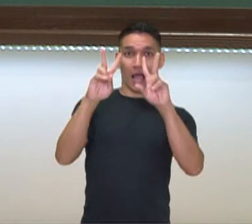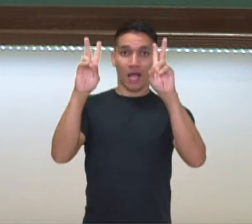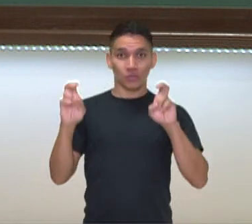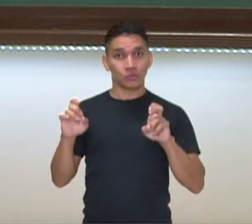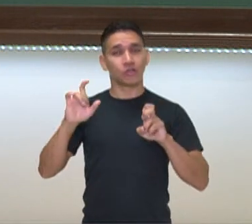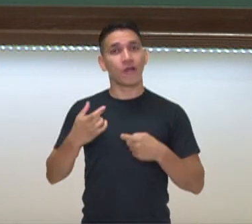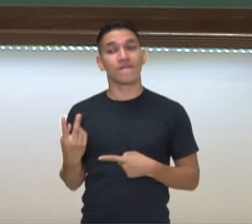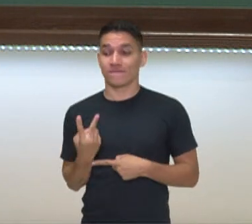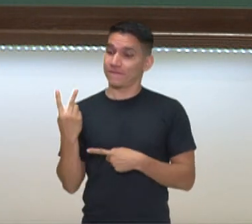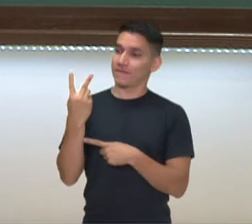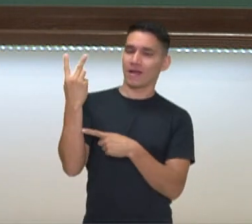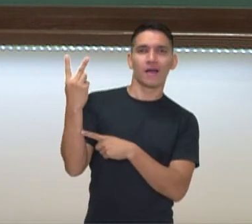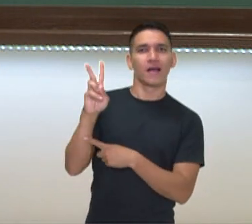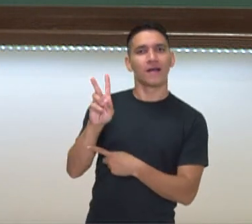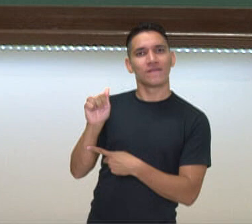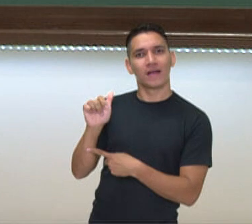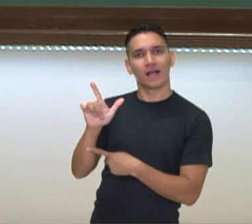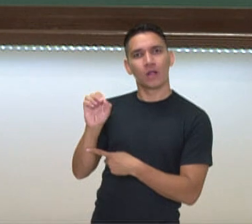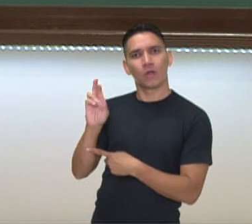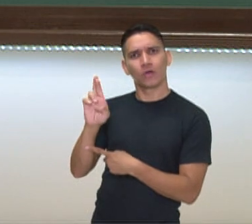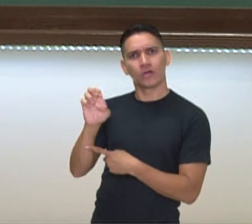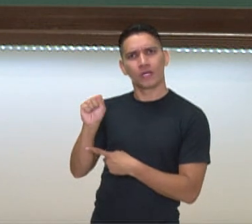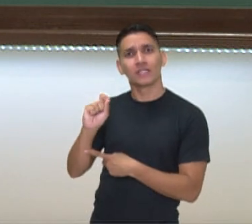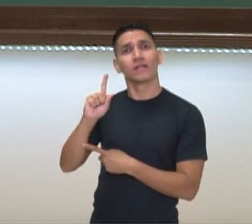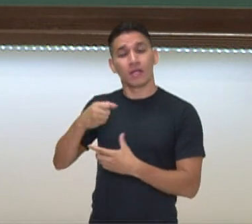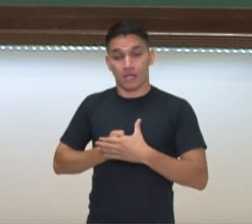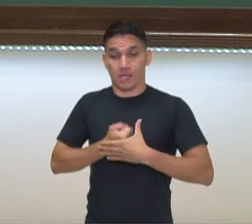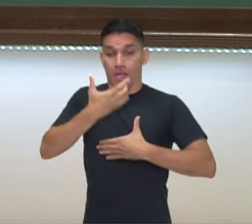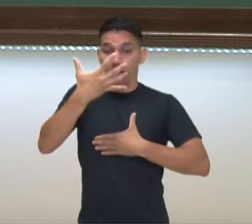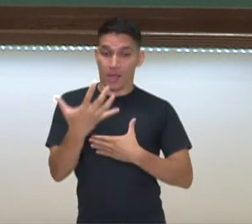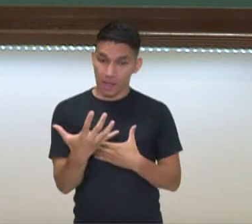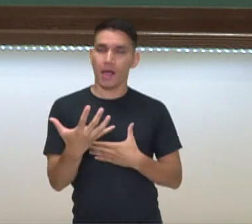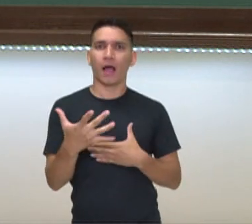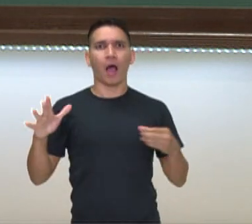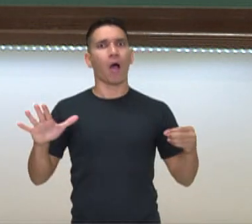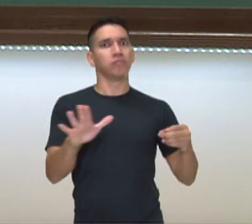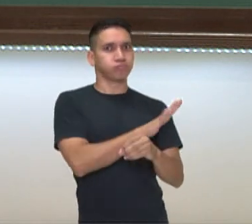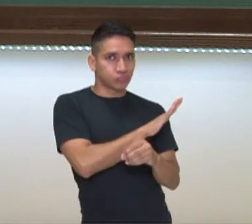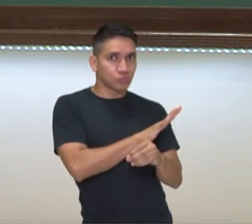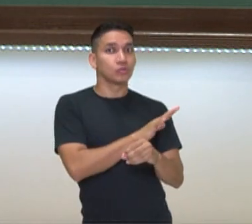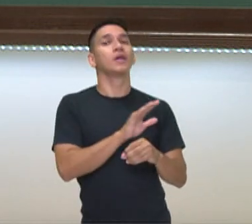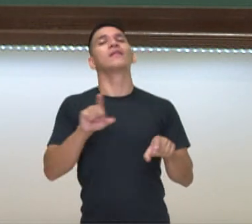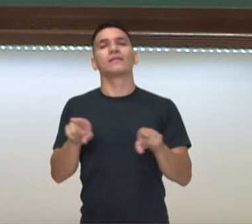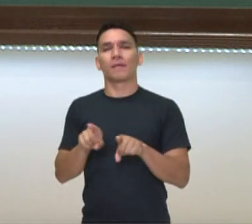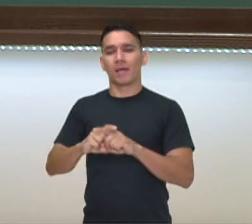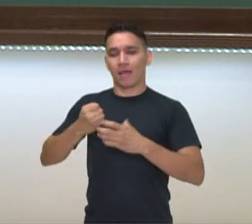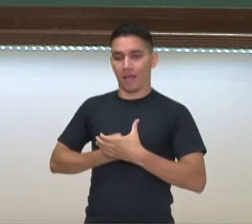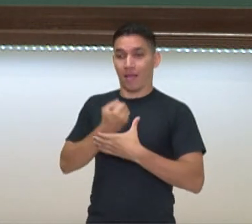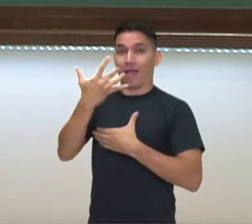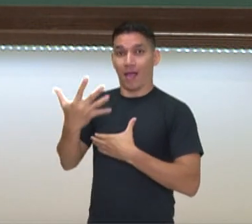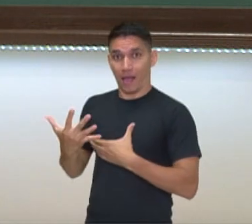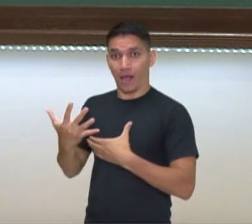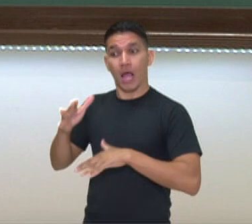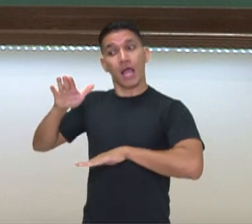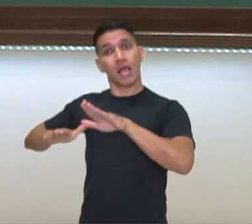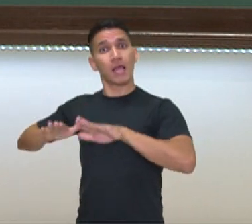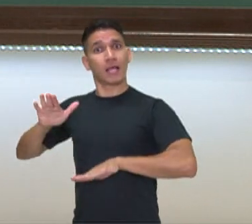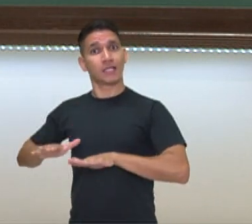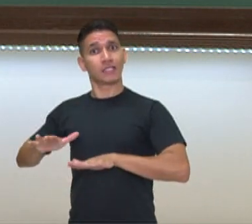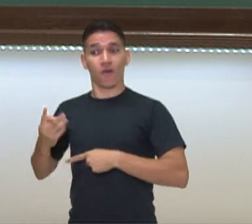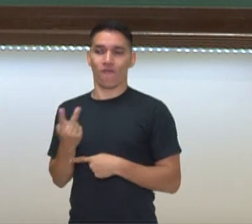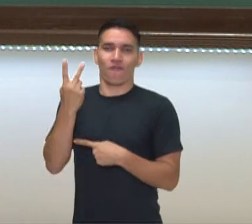os valores, o caráter absoluto, o caráter relativo dos valores morais. Vamos lá?